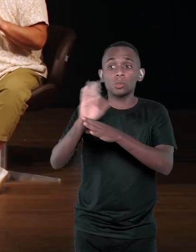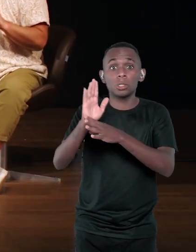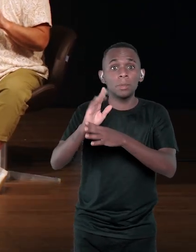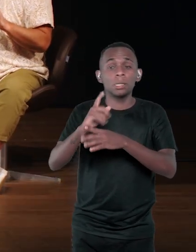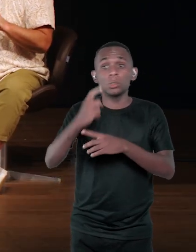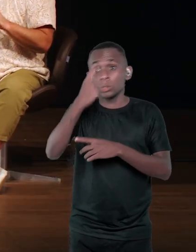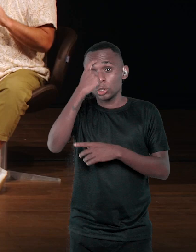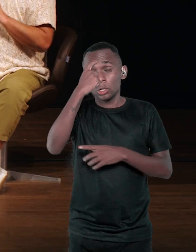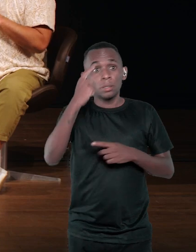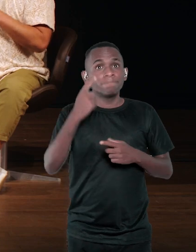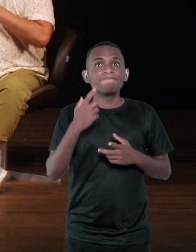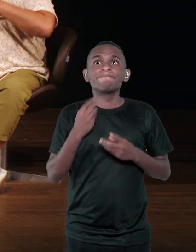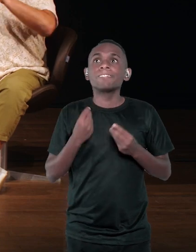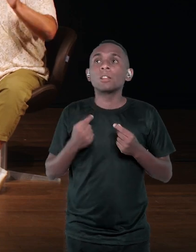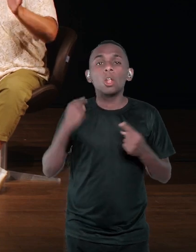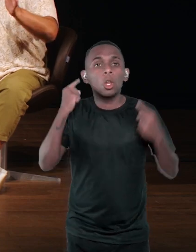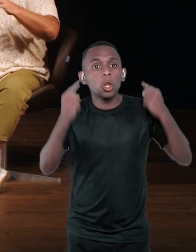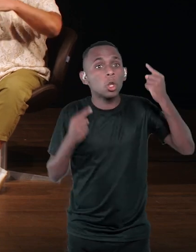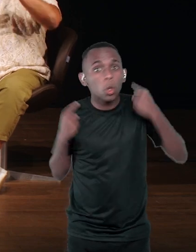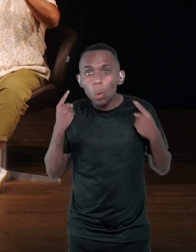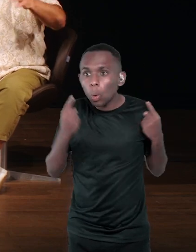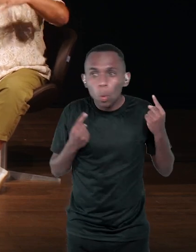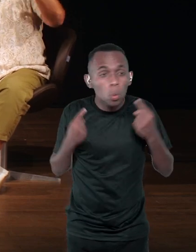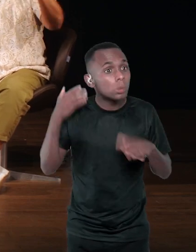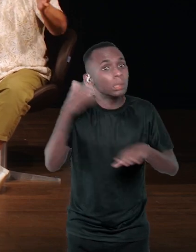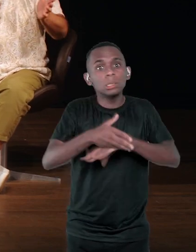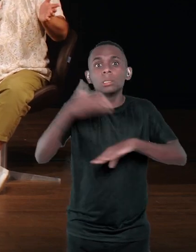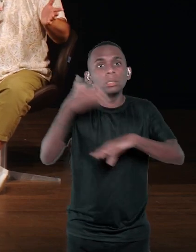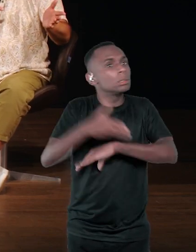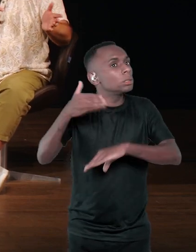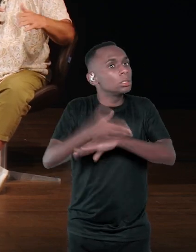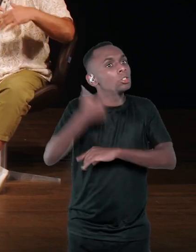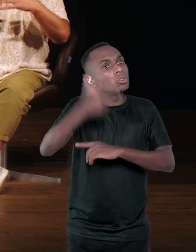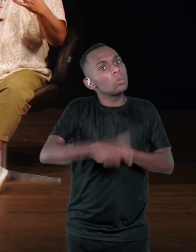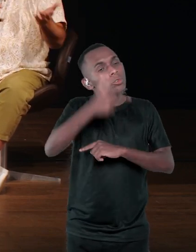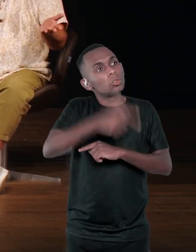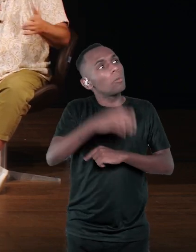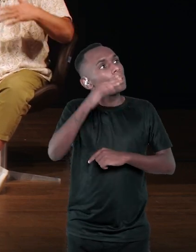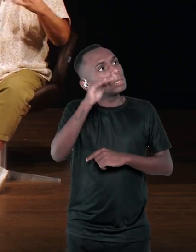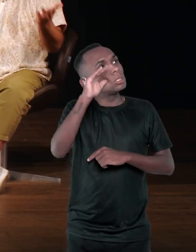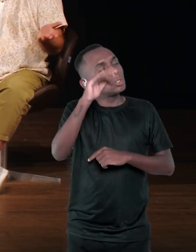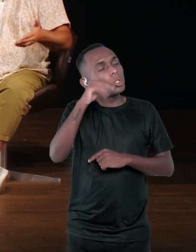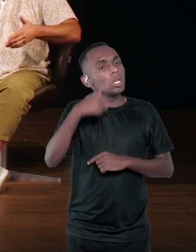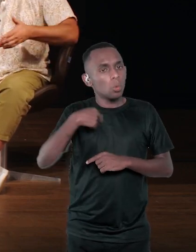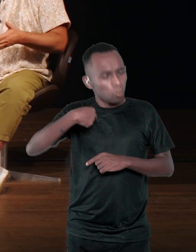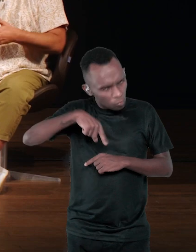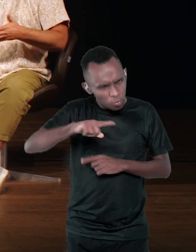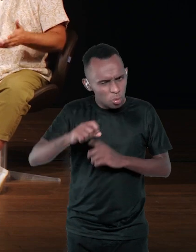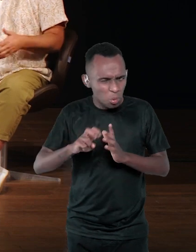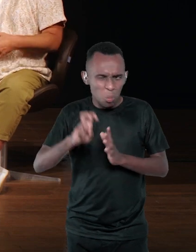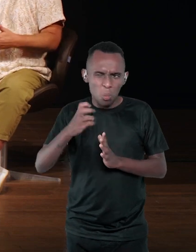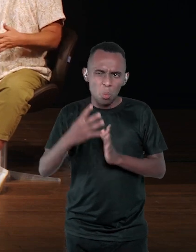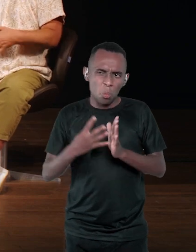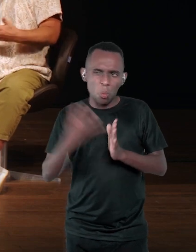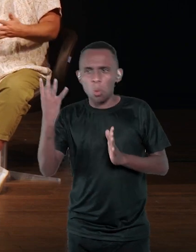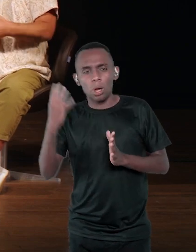tão loucos com esse filme que eles iam assistir 4, 5 vezes. Eu fui várias vezes no cinema na Índia, uma experiência